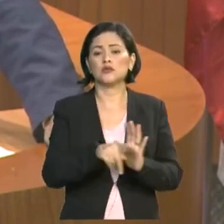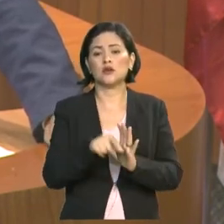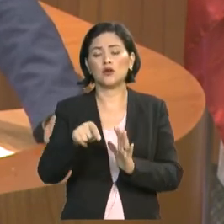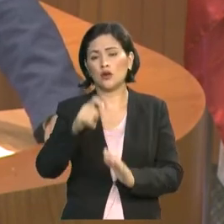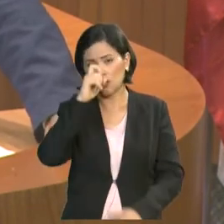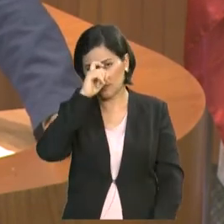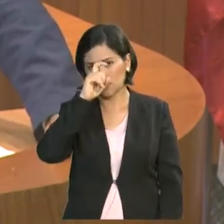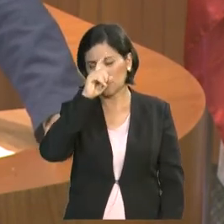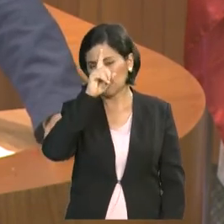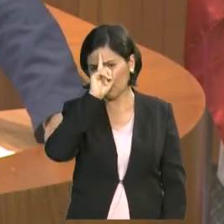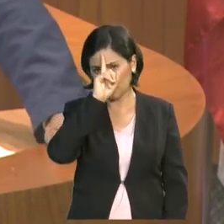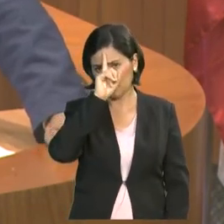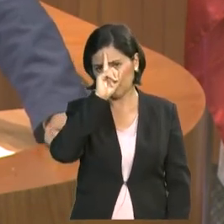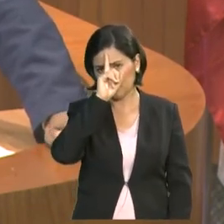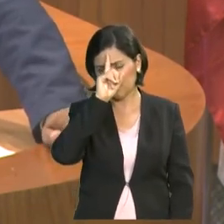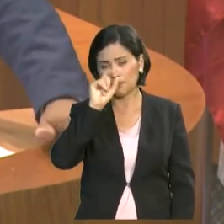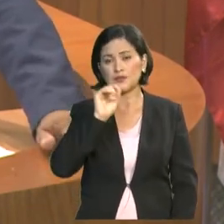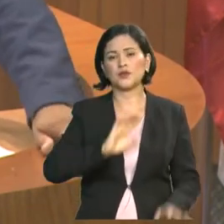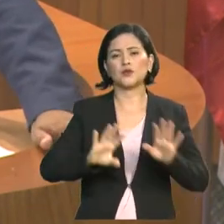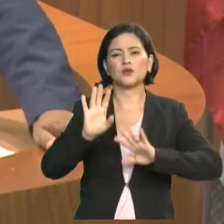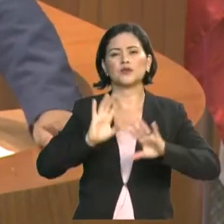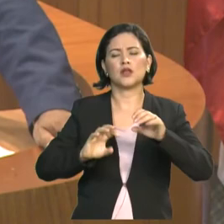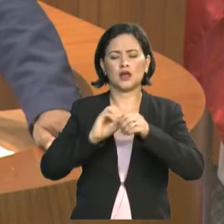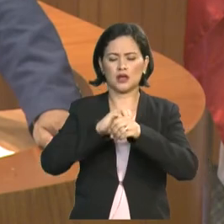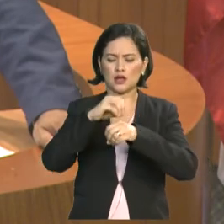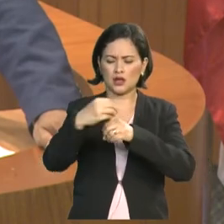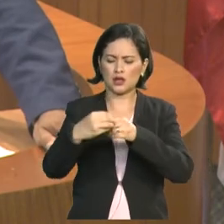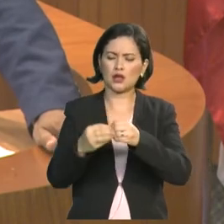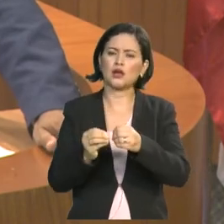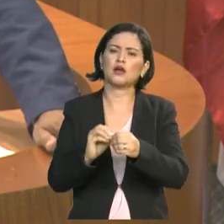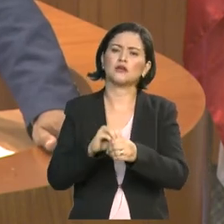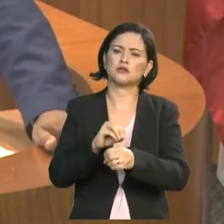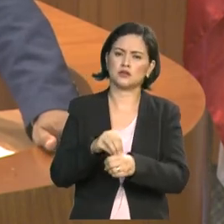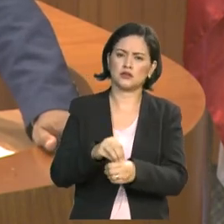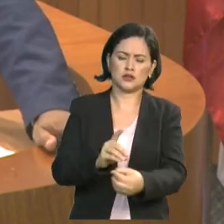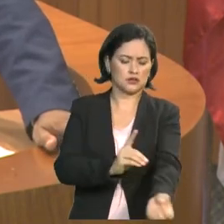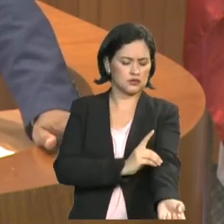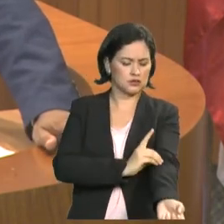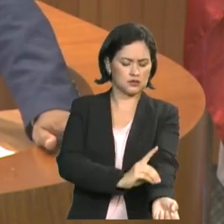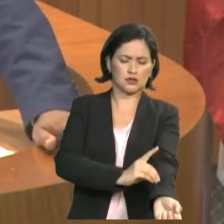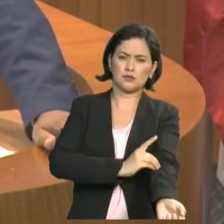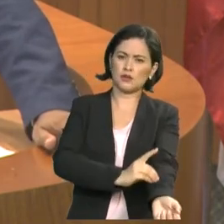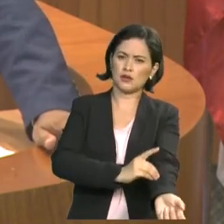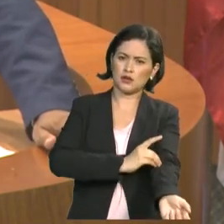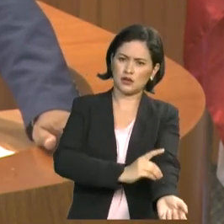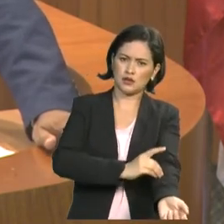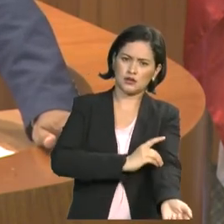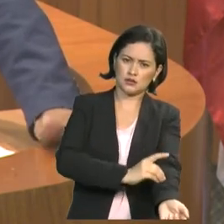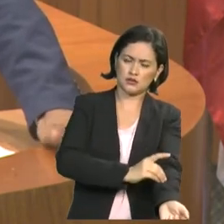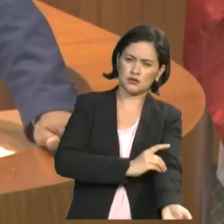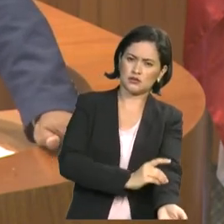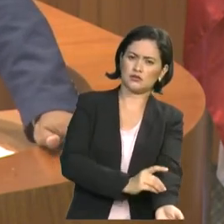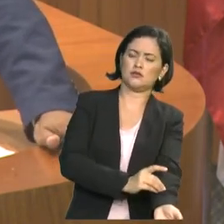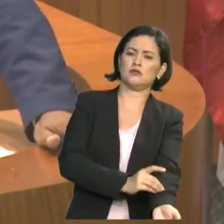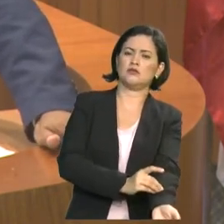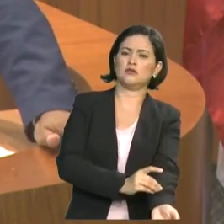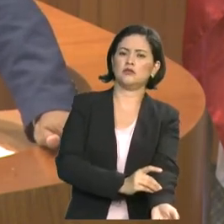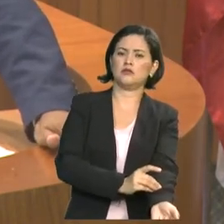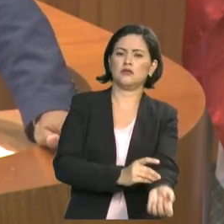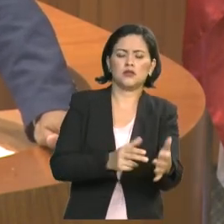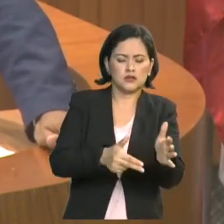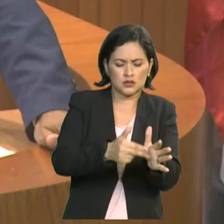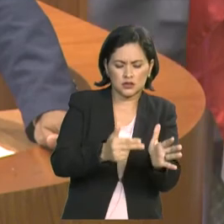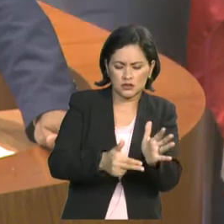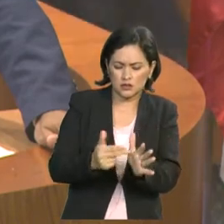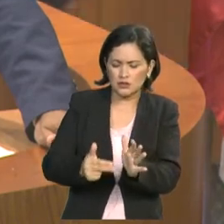diabetes, de hemodiálise, das pequenas cirurgias, para que a saúde seja uma referência no Brasil e não